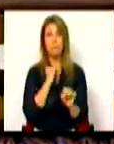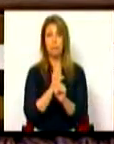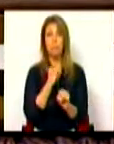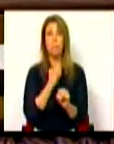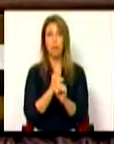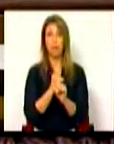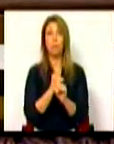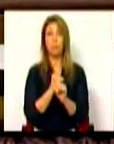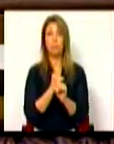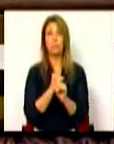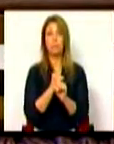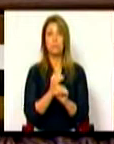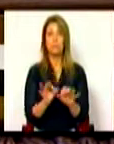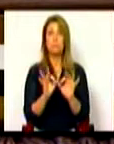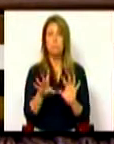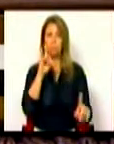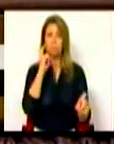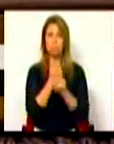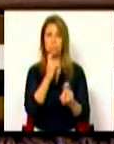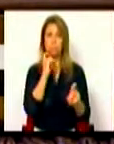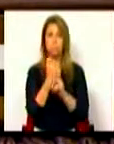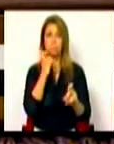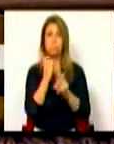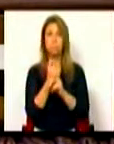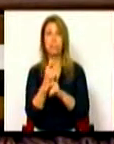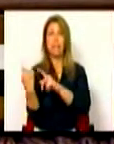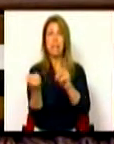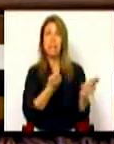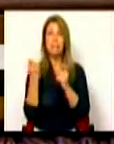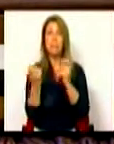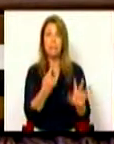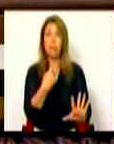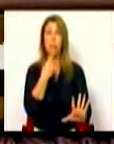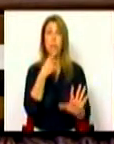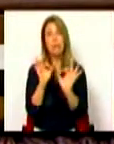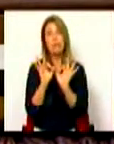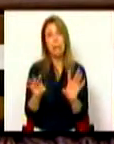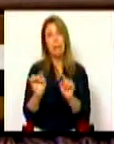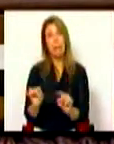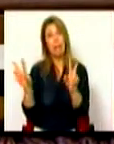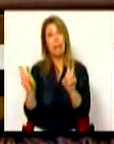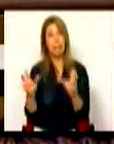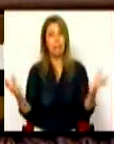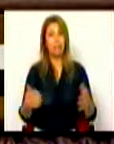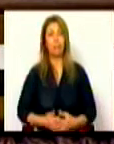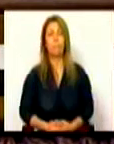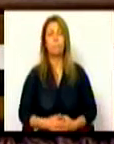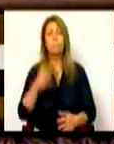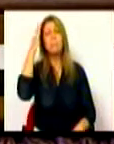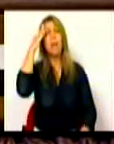que tenha sido tão escrutinado e tão debatido quanto este. Creio que é a sexta